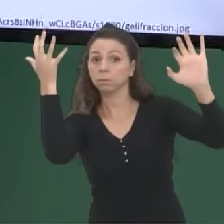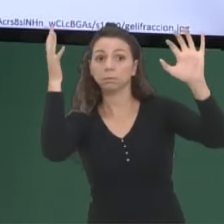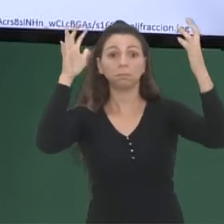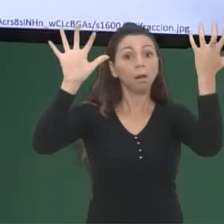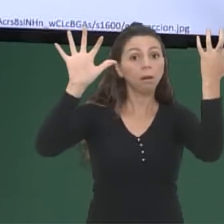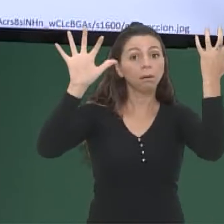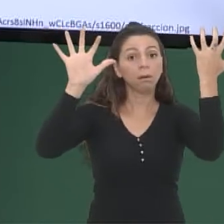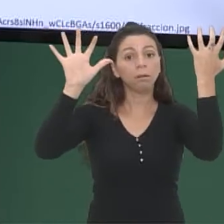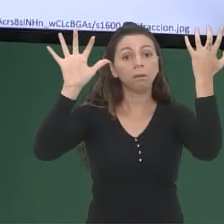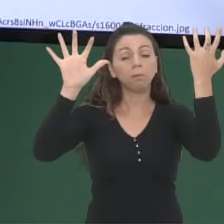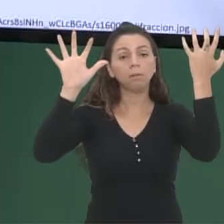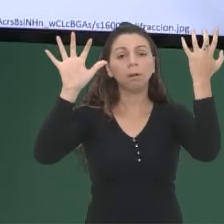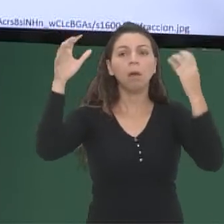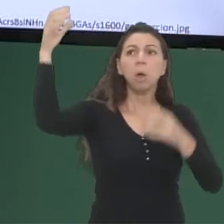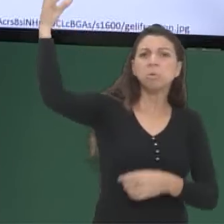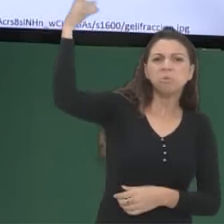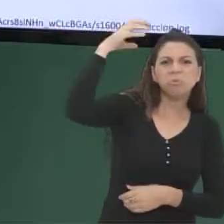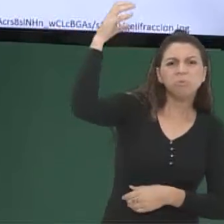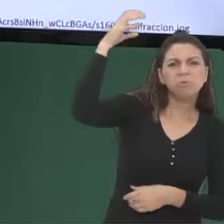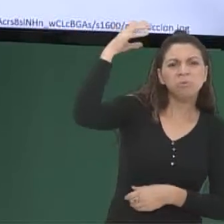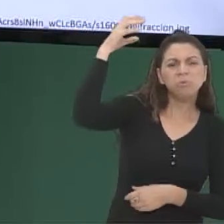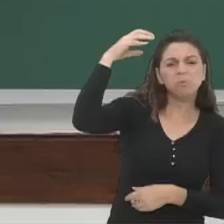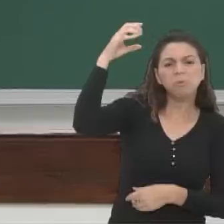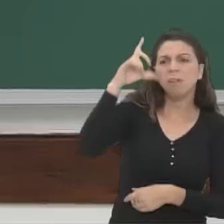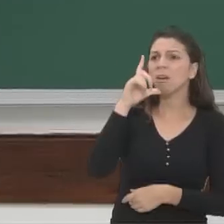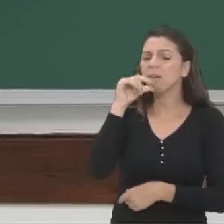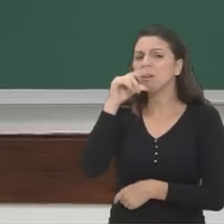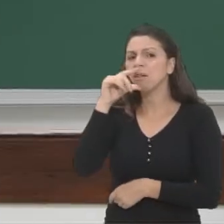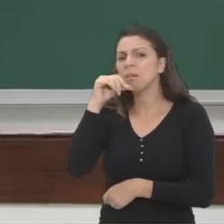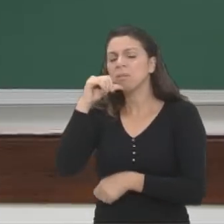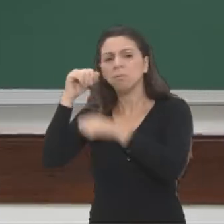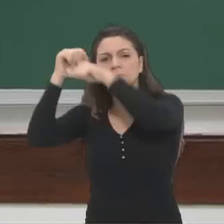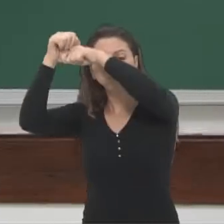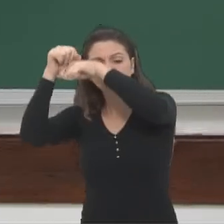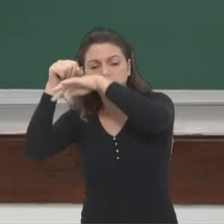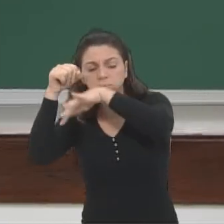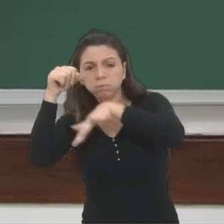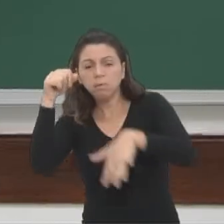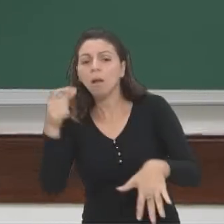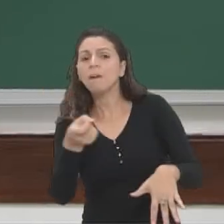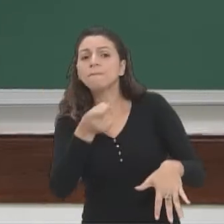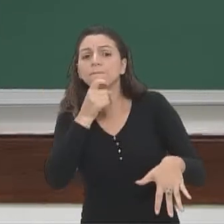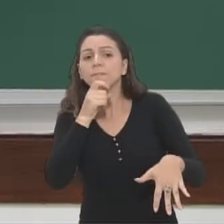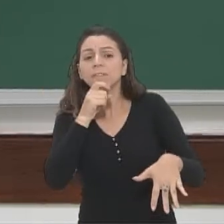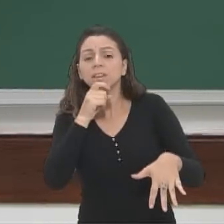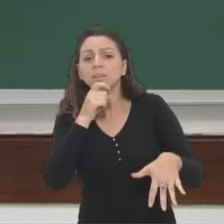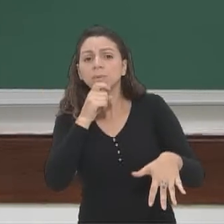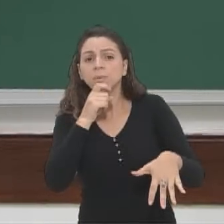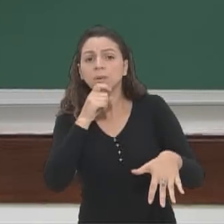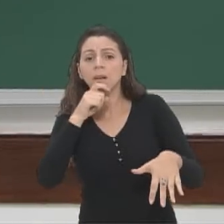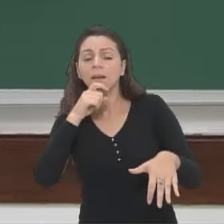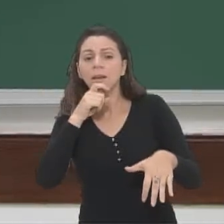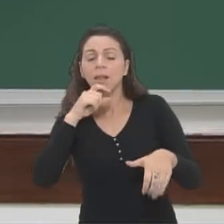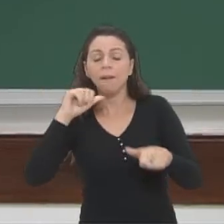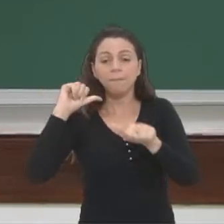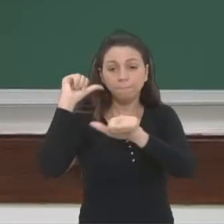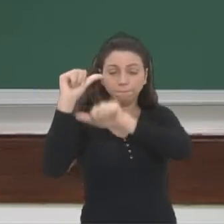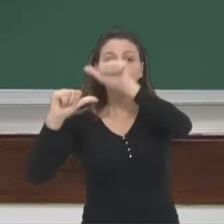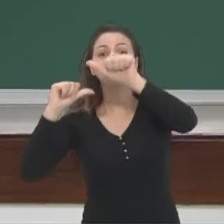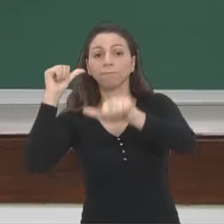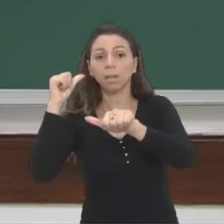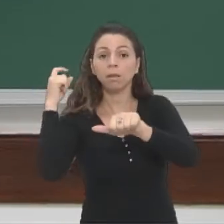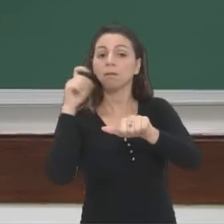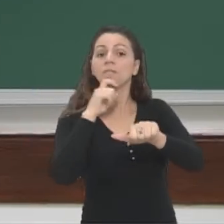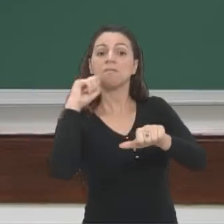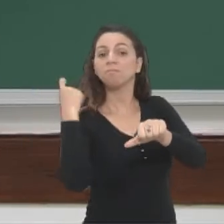quente, chuva, essa água está no estado líquido e de repente com um frio muito intenso ela congela, faz com que essa